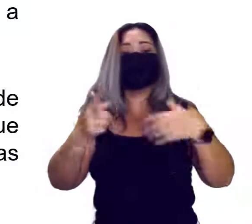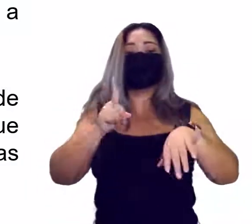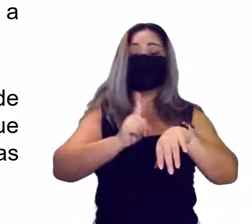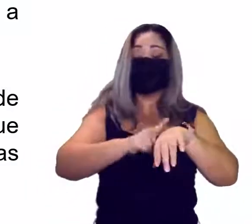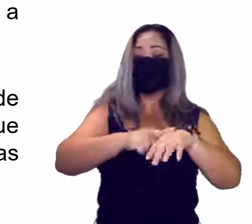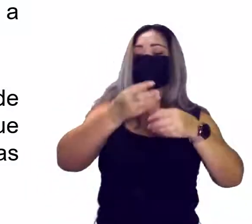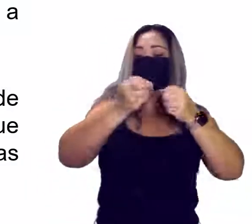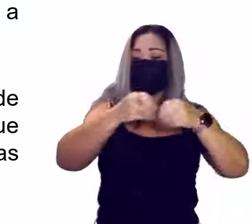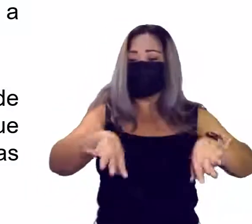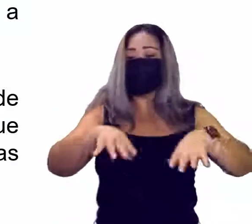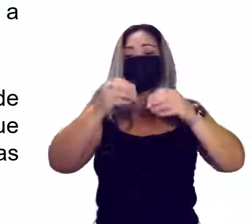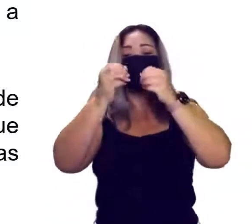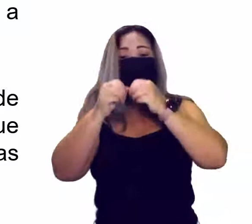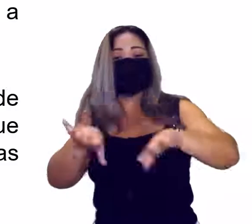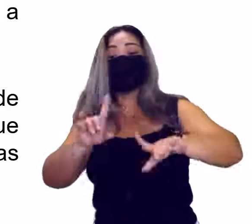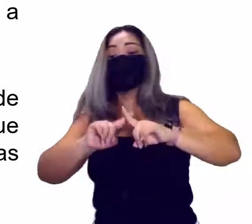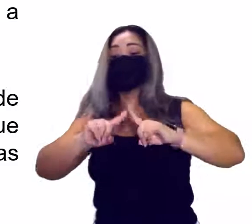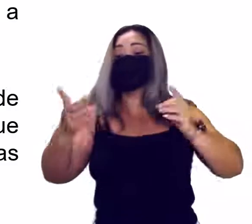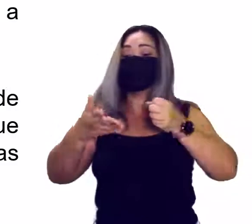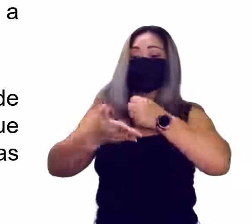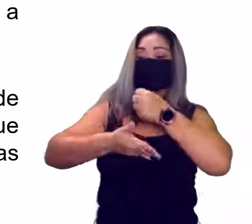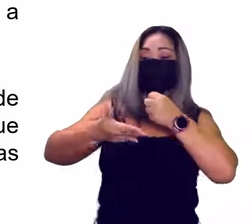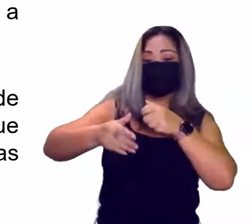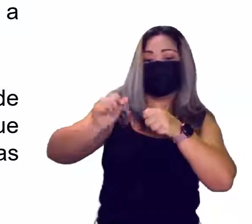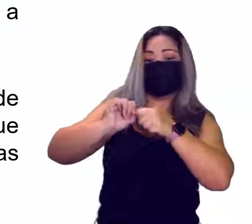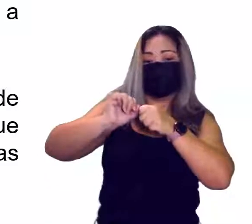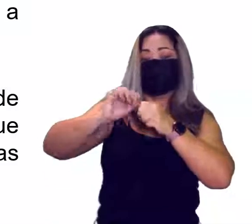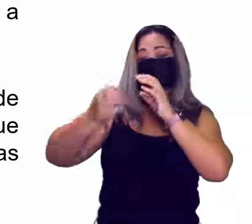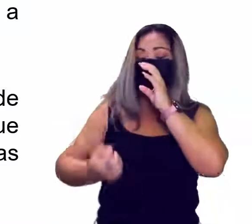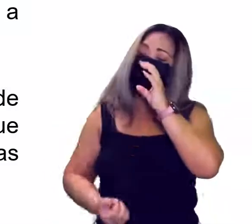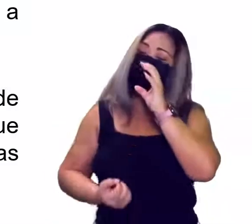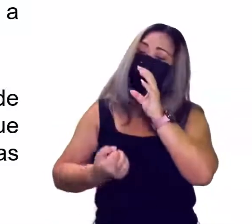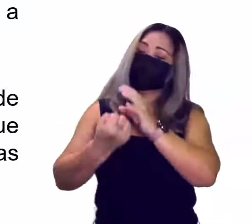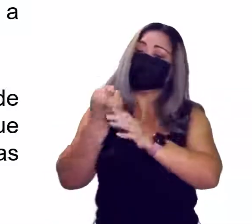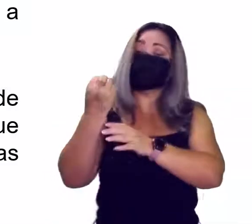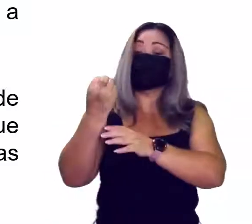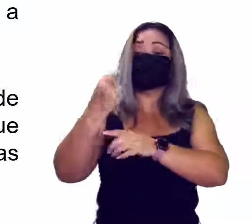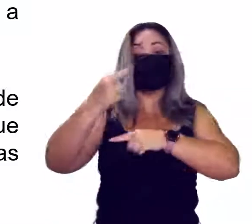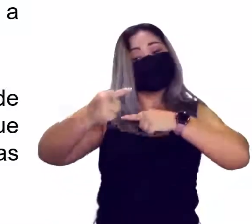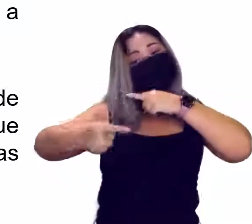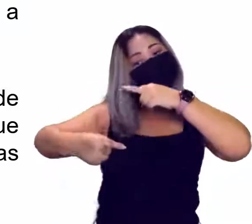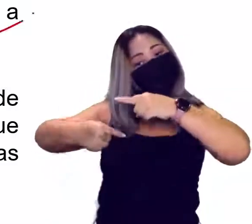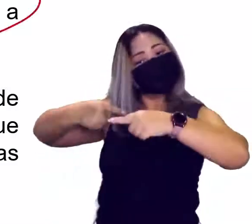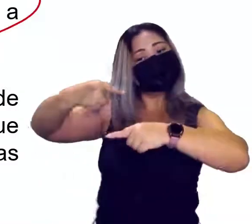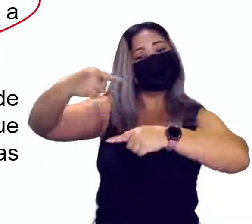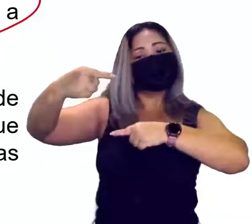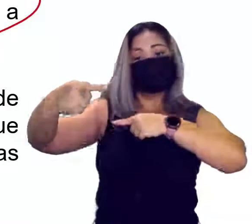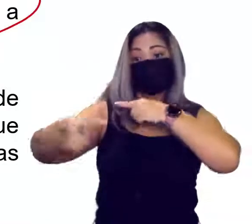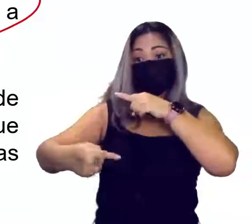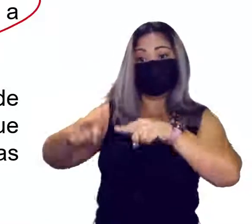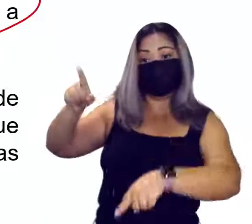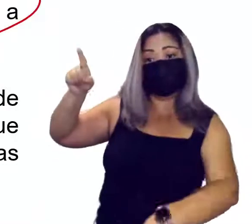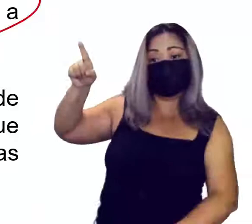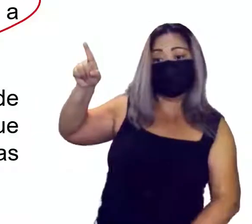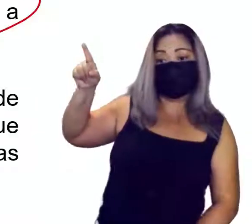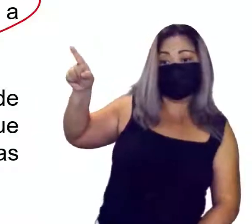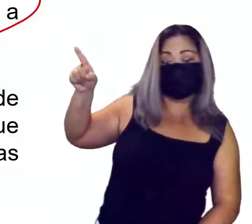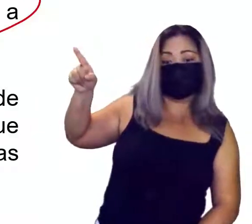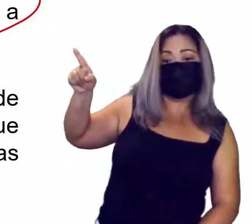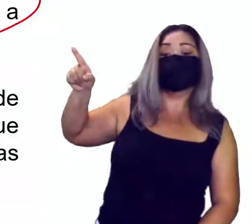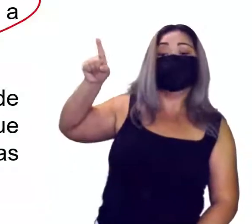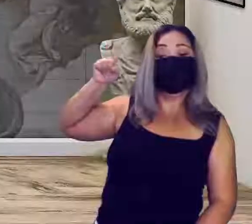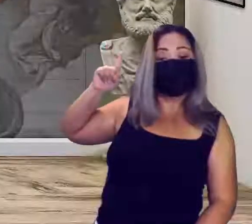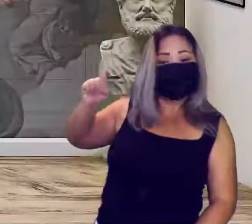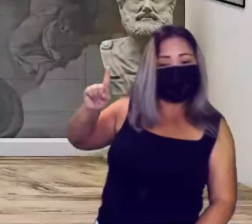seria destruído, mas a base de tudo continuava e dava origem a novos ciclos. Olha só, gente. Aqui, ó,